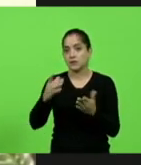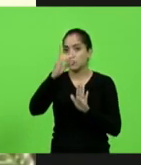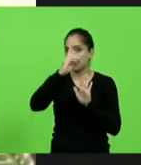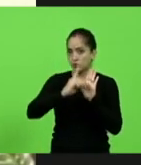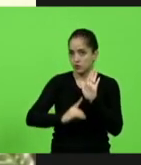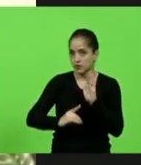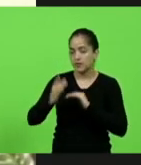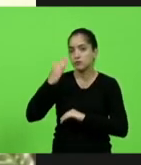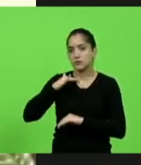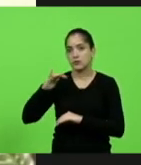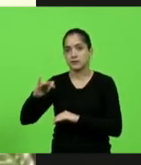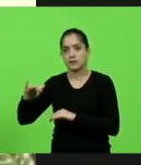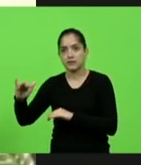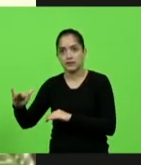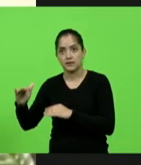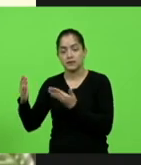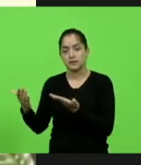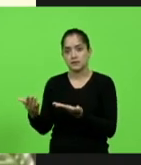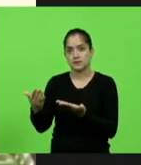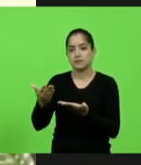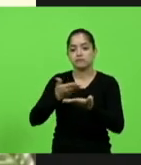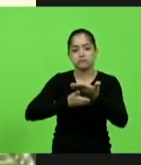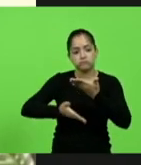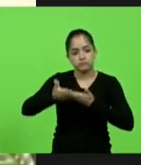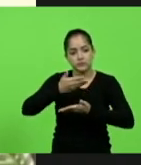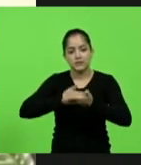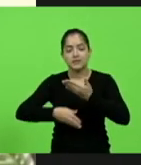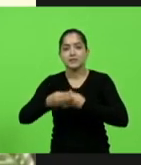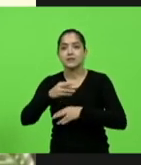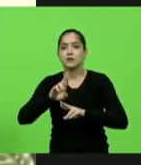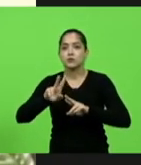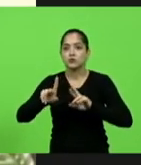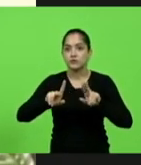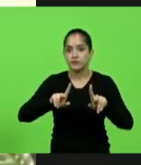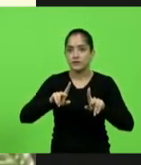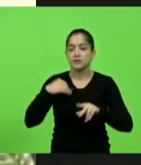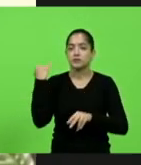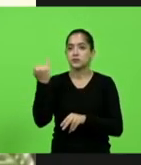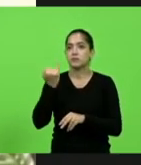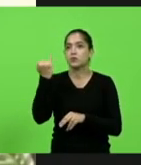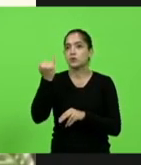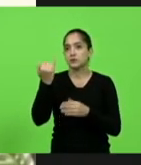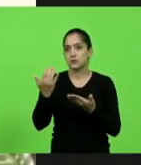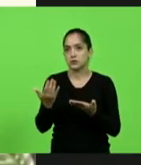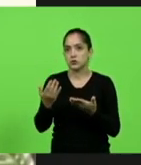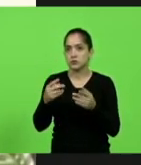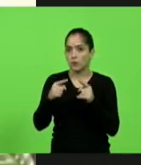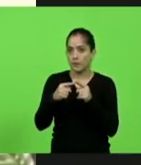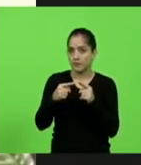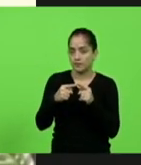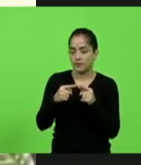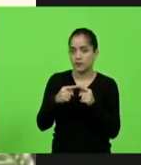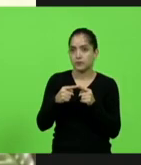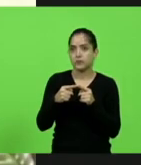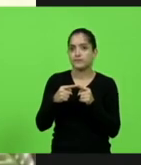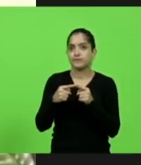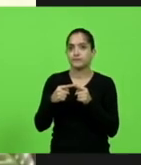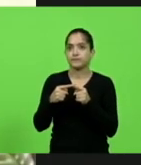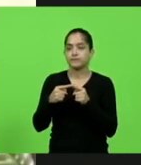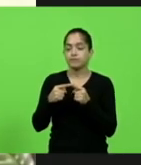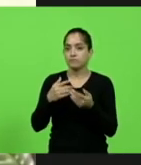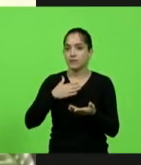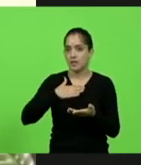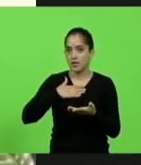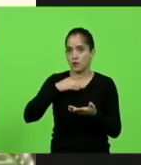uma diversidade, conviver com o diferente é fundamental. Esse é um primeiro aspecto que a gente levanta. E também, como pai,